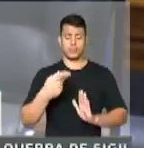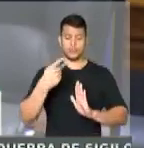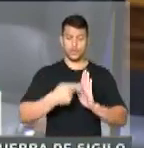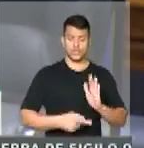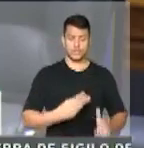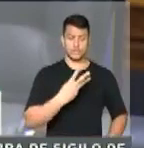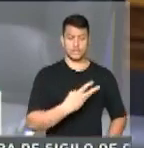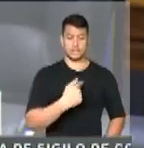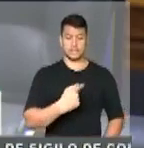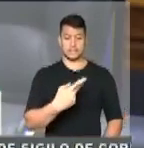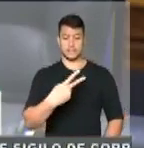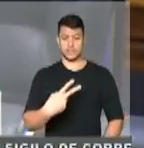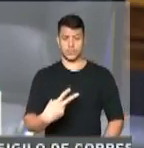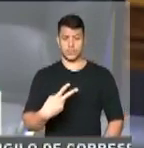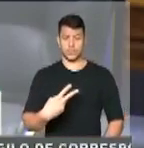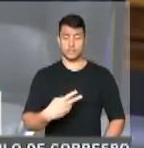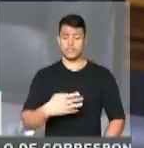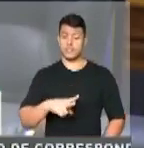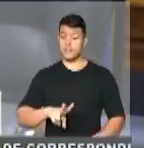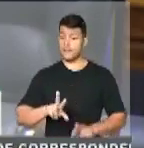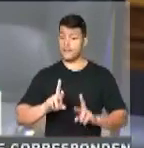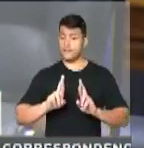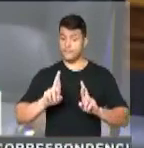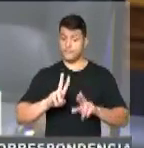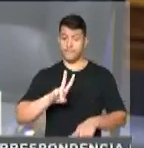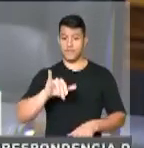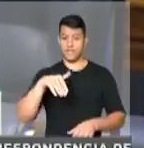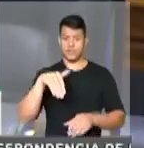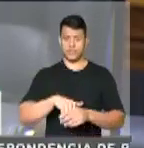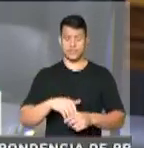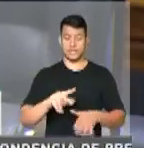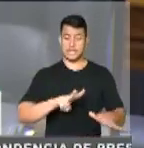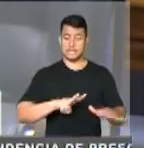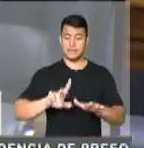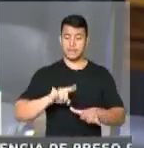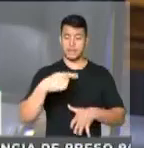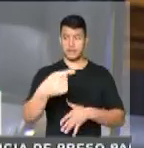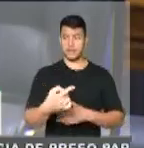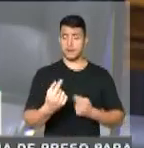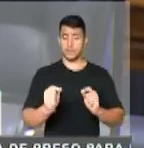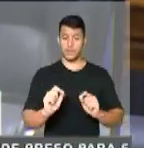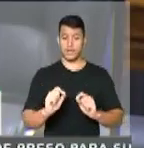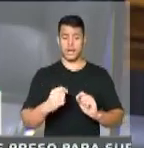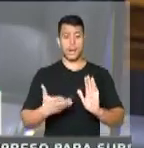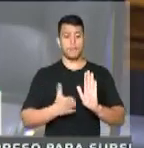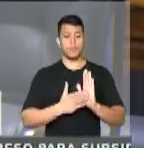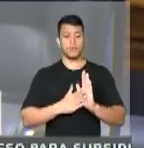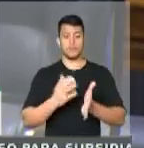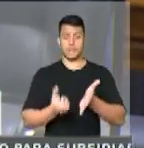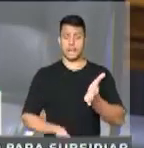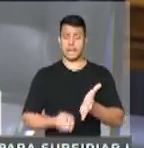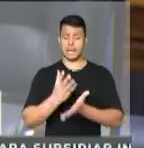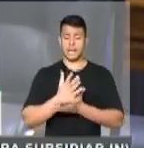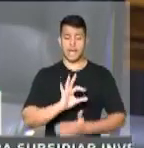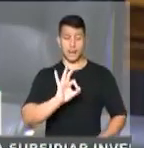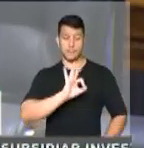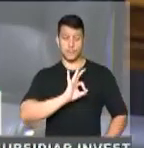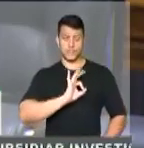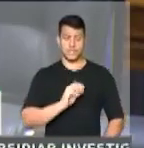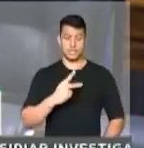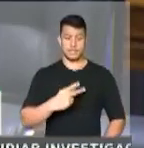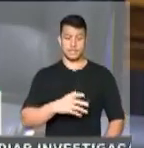2017, com votação prevista para a próxima semana nessa casa. A proposta visa criar as polícias penais que ficarão vinculadas ao